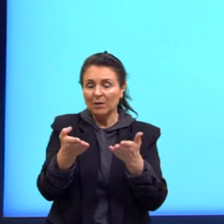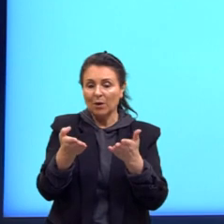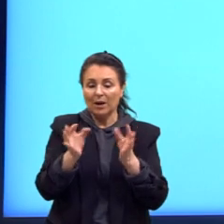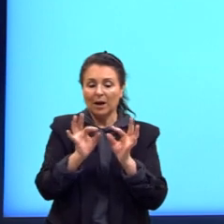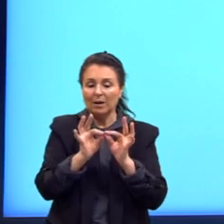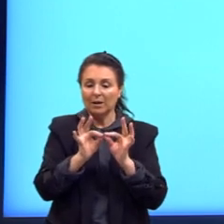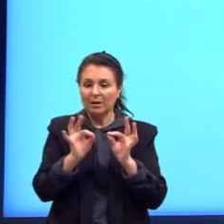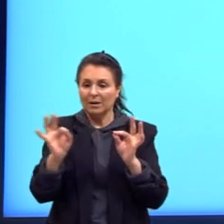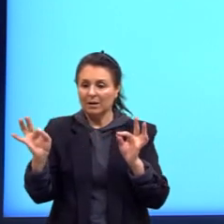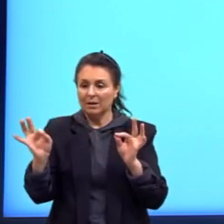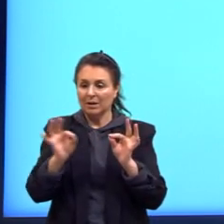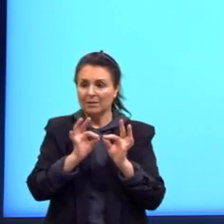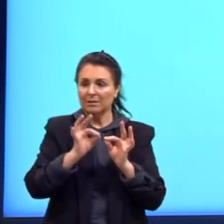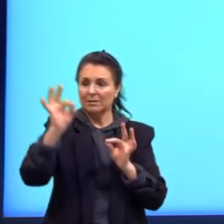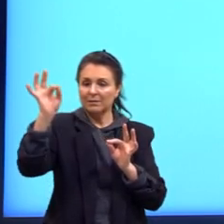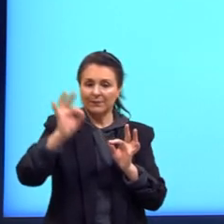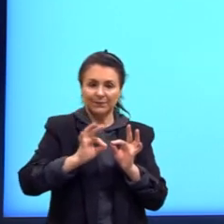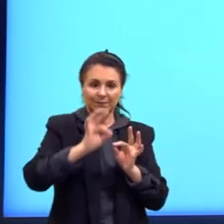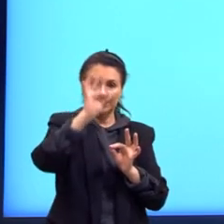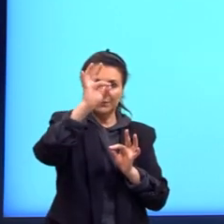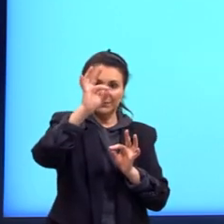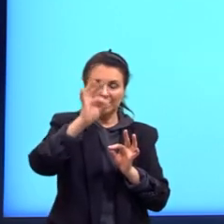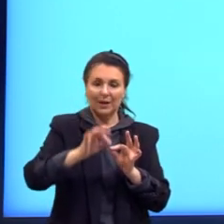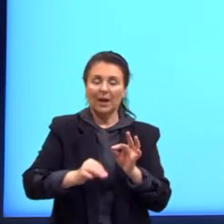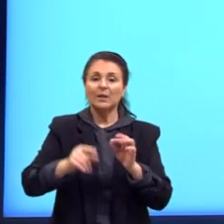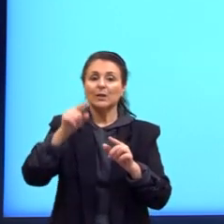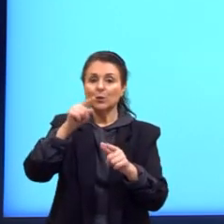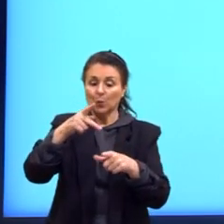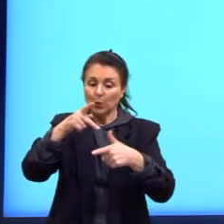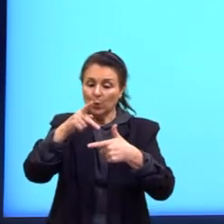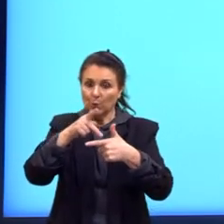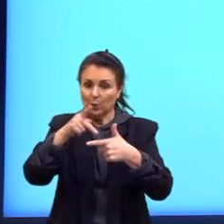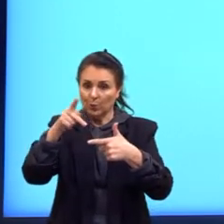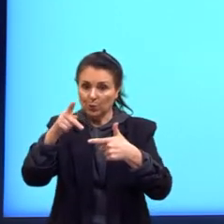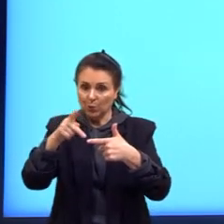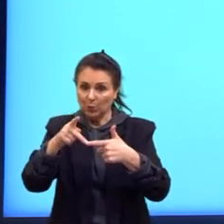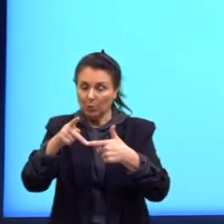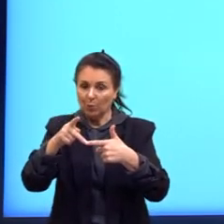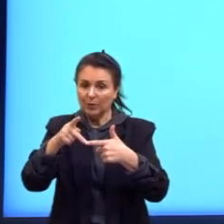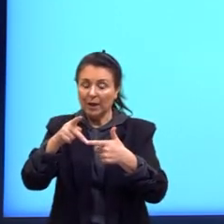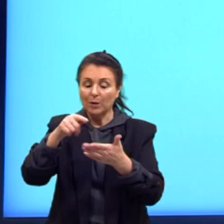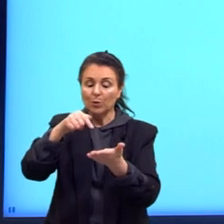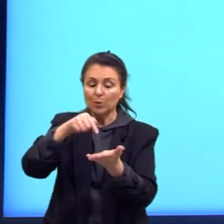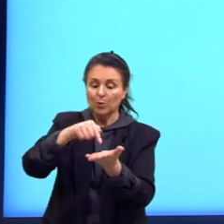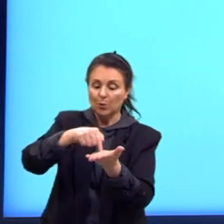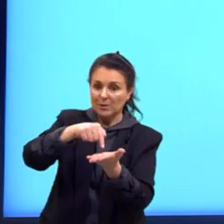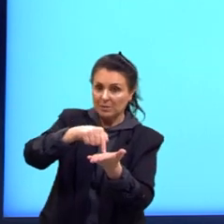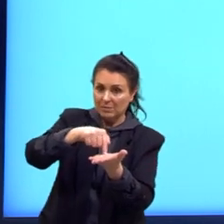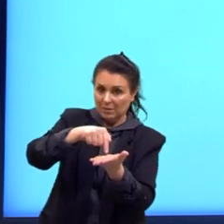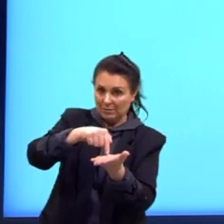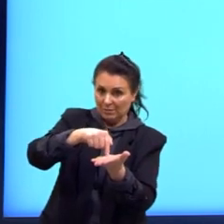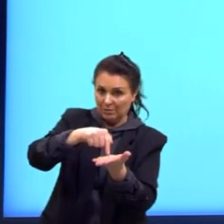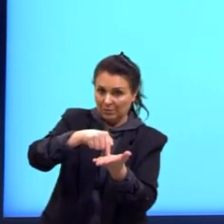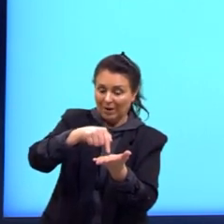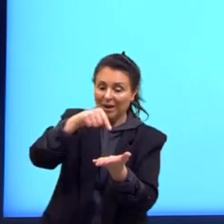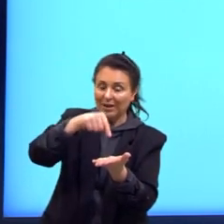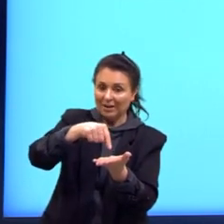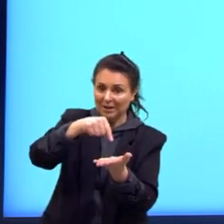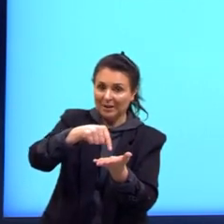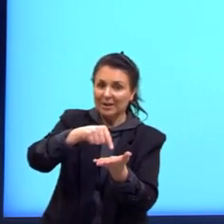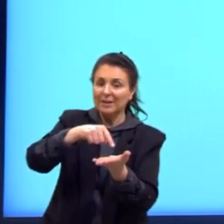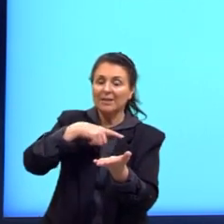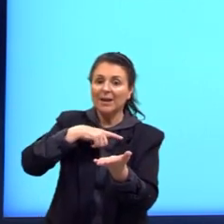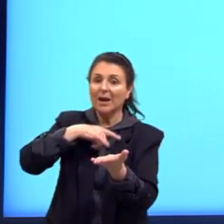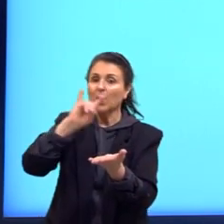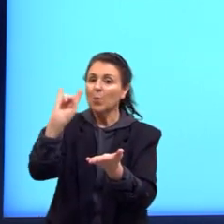traçando as diagonais do cubo nós temos um pontinho ali Central onde foi inserido então a